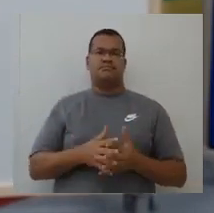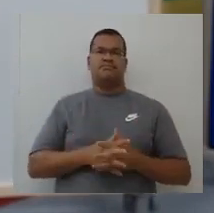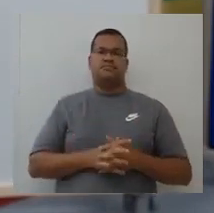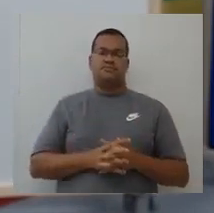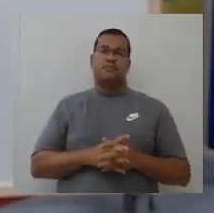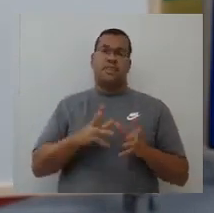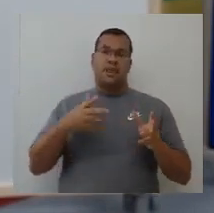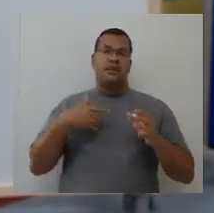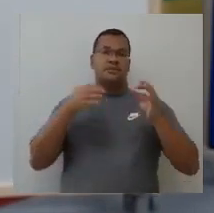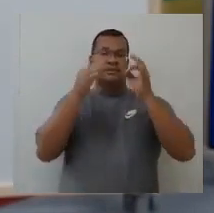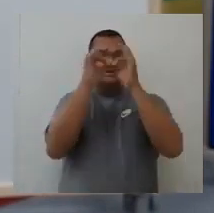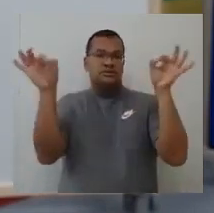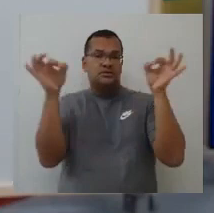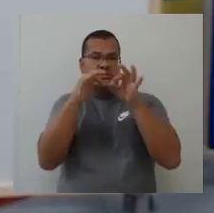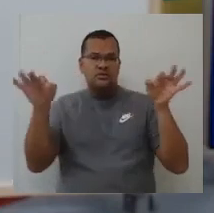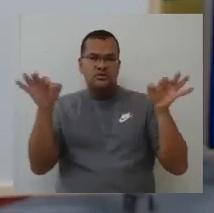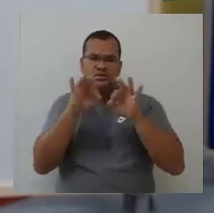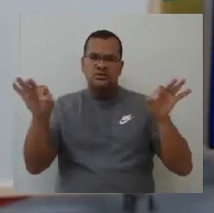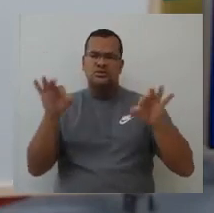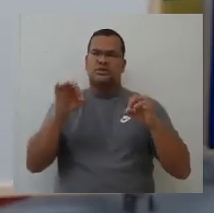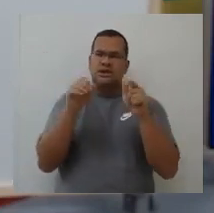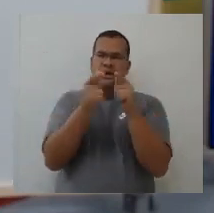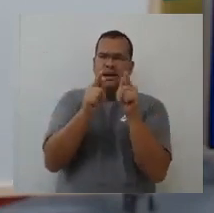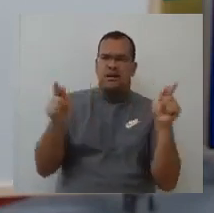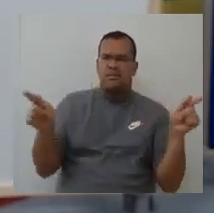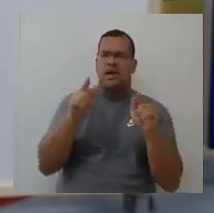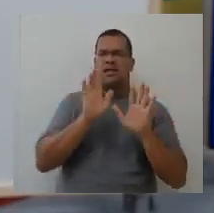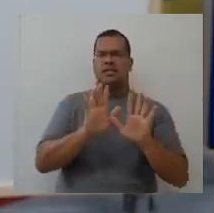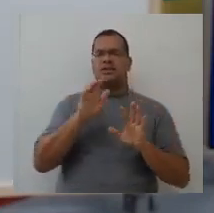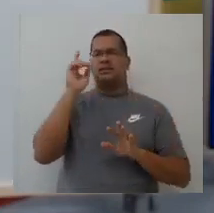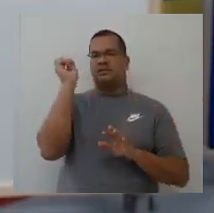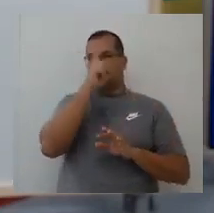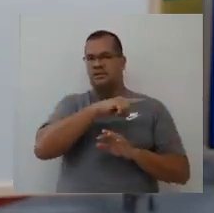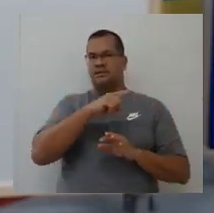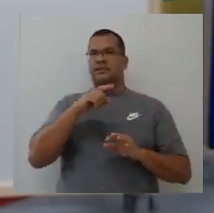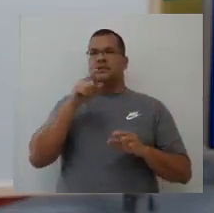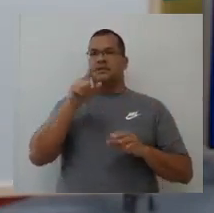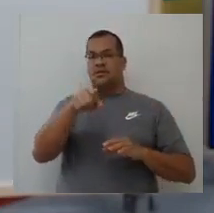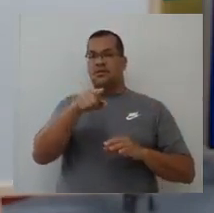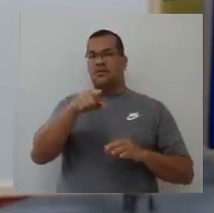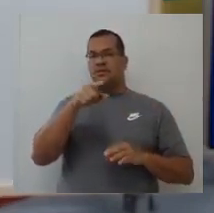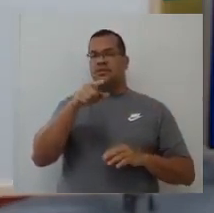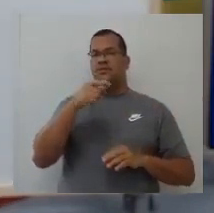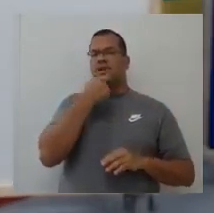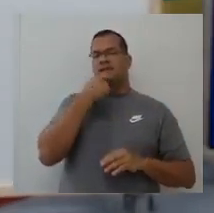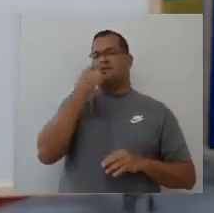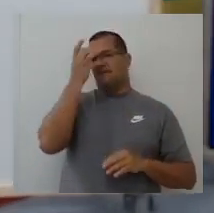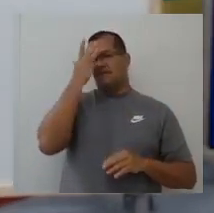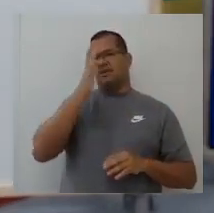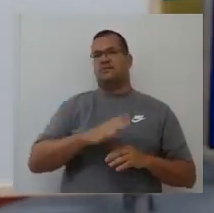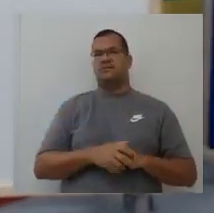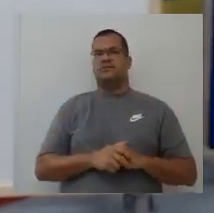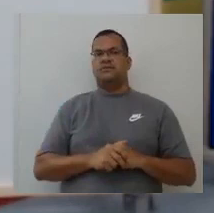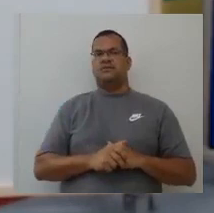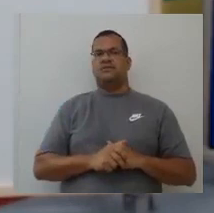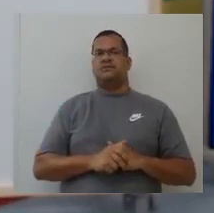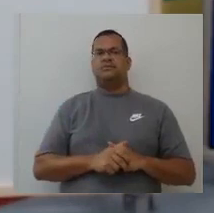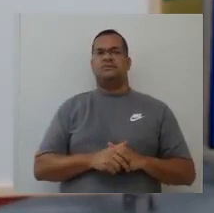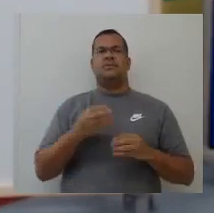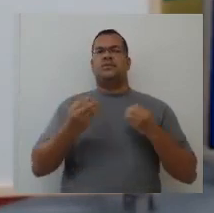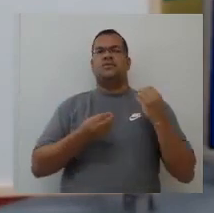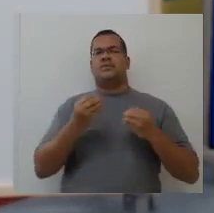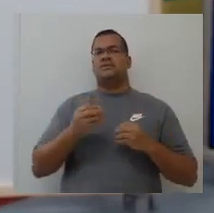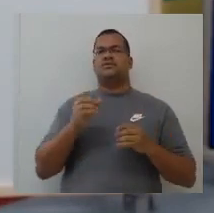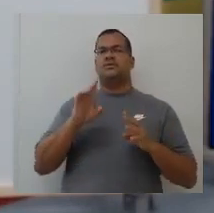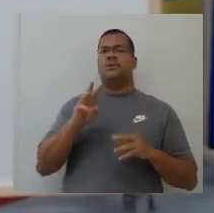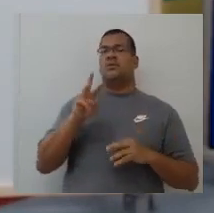relação à estrutura, à gramática, é bem mais complexa. A língua inglesa é bem fácil. Olha, não tem o que fazer para conjugar o verbo. I work, you work,